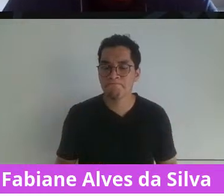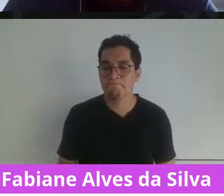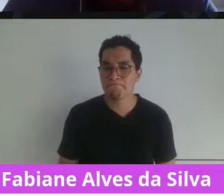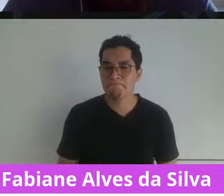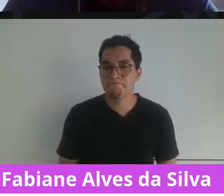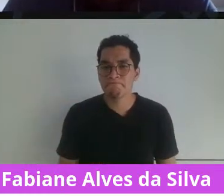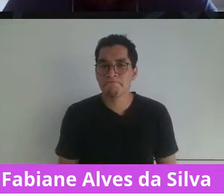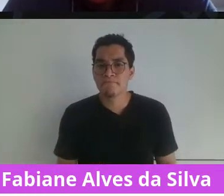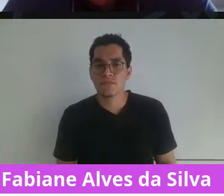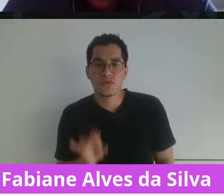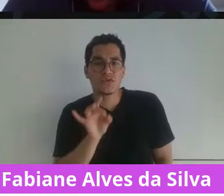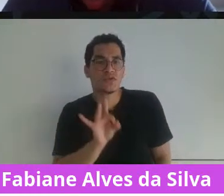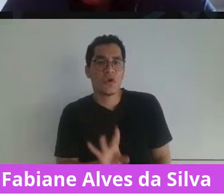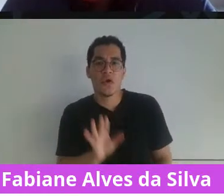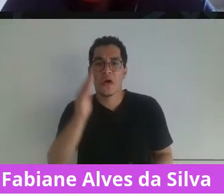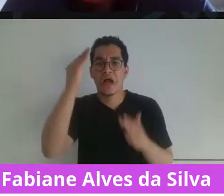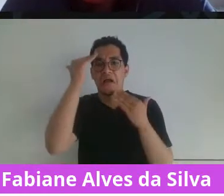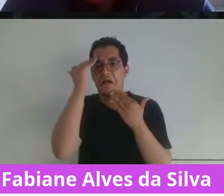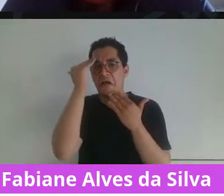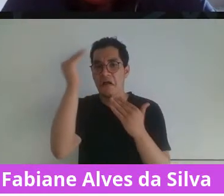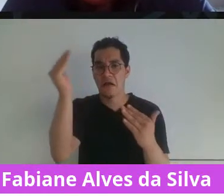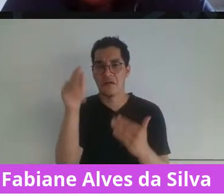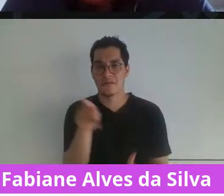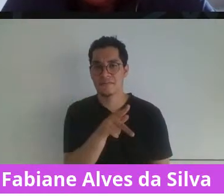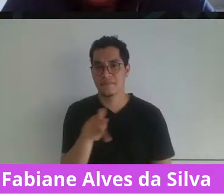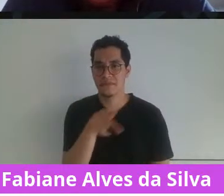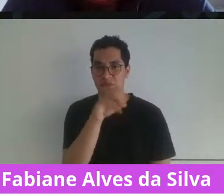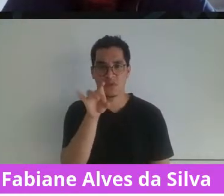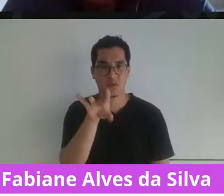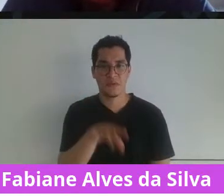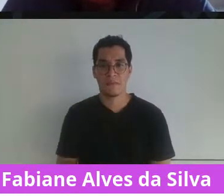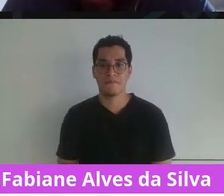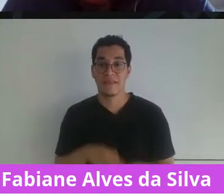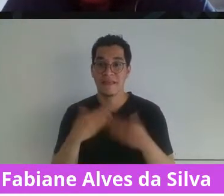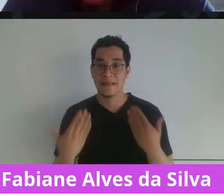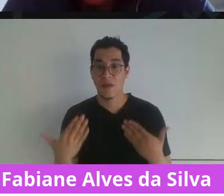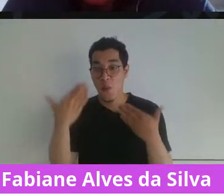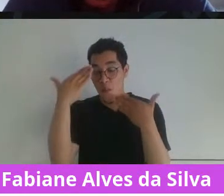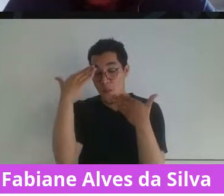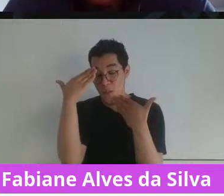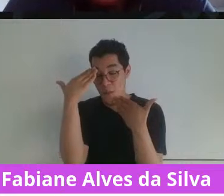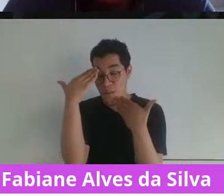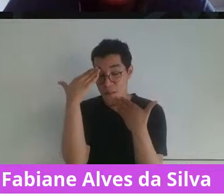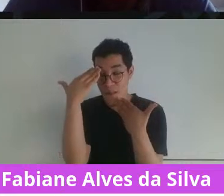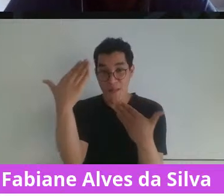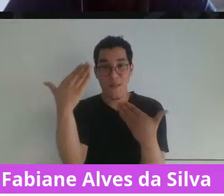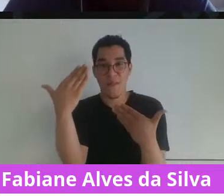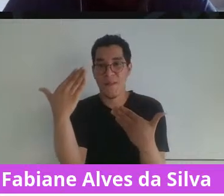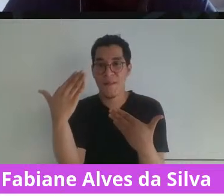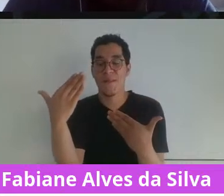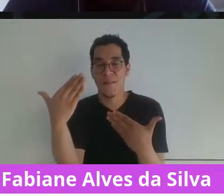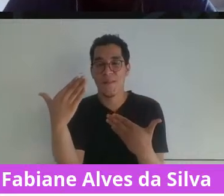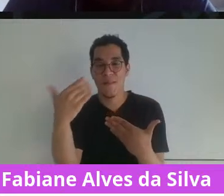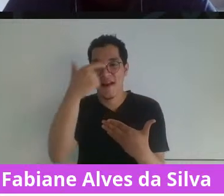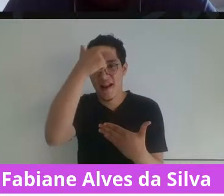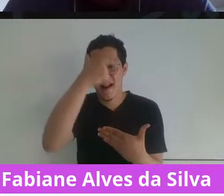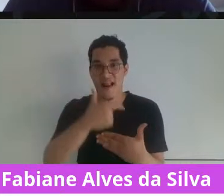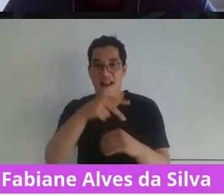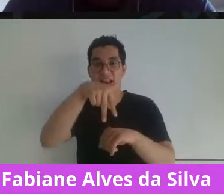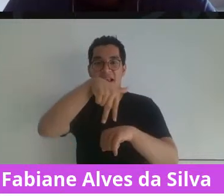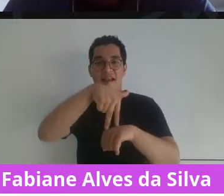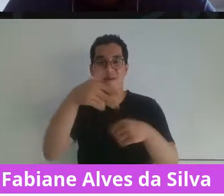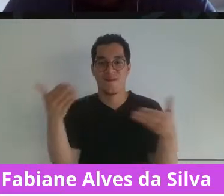Só tem agradecimentos mesmo, professora. Pois então, muito obrigada a vocês pelo espaço. Desejo